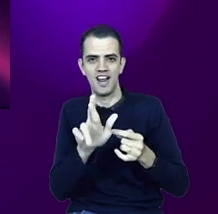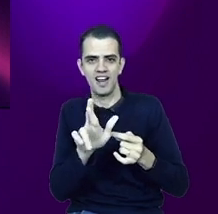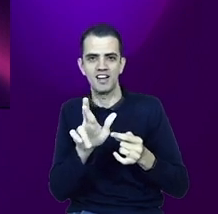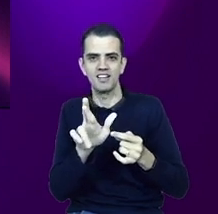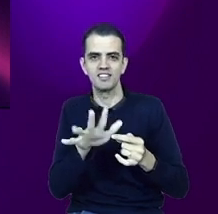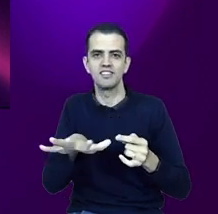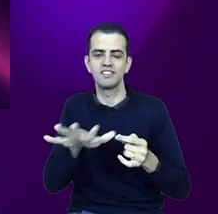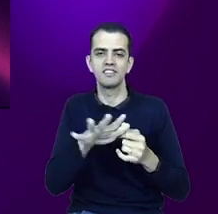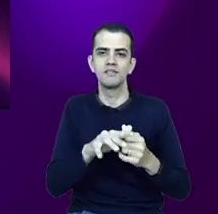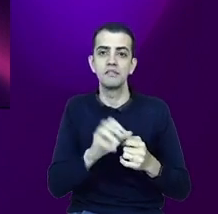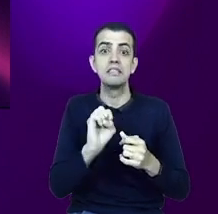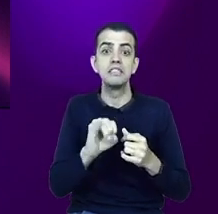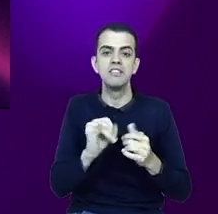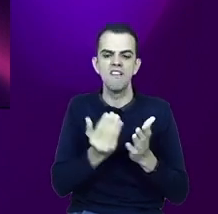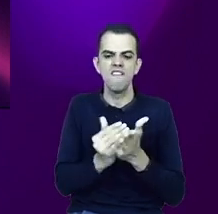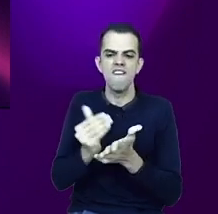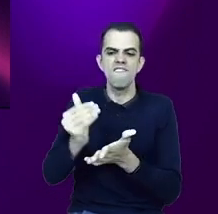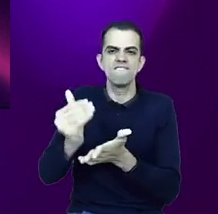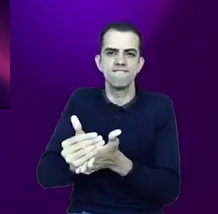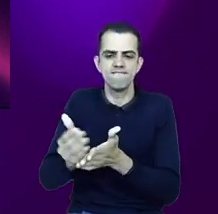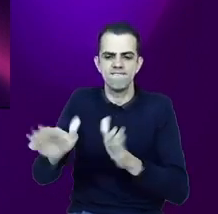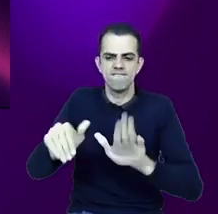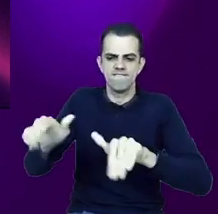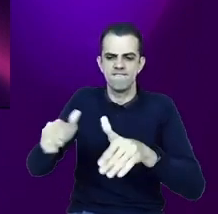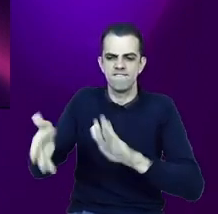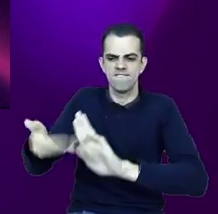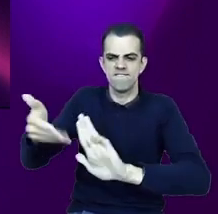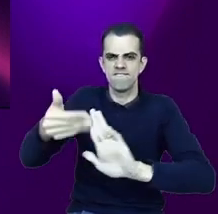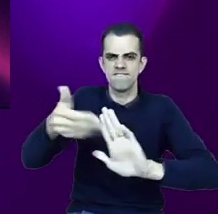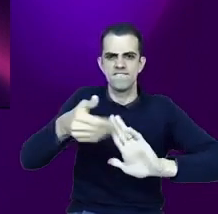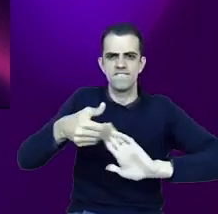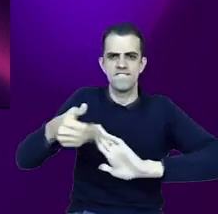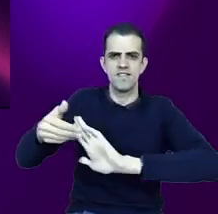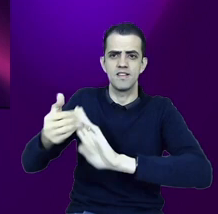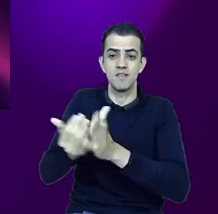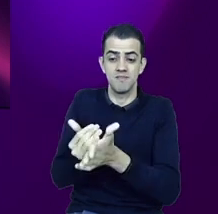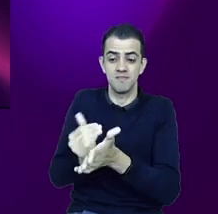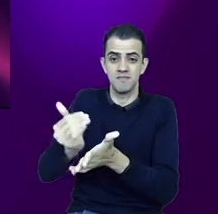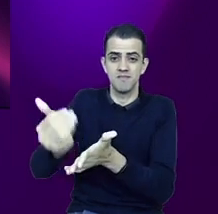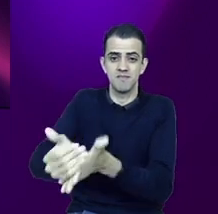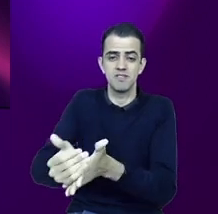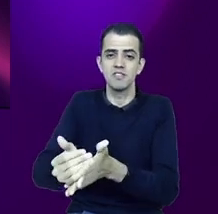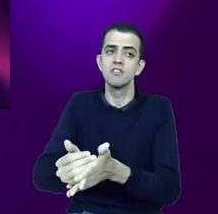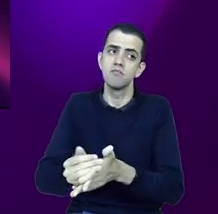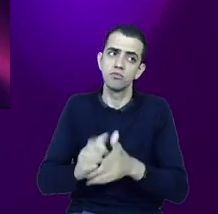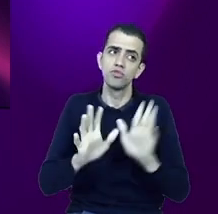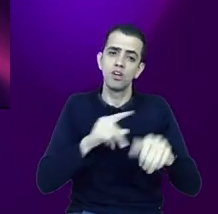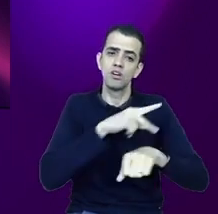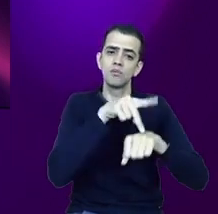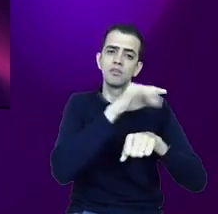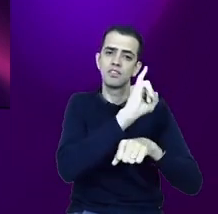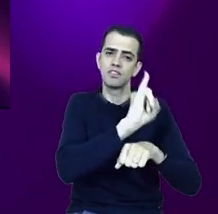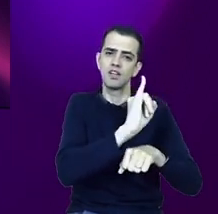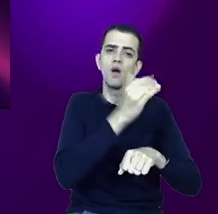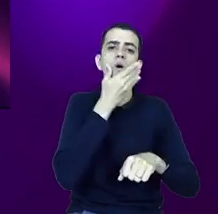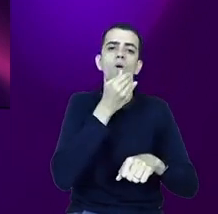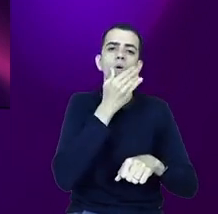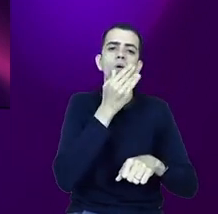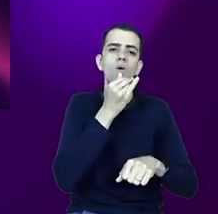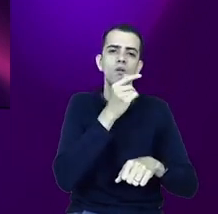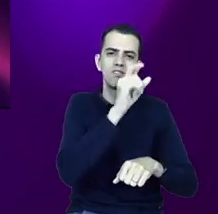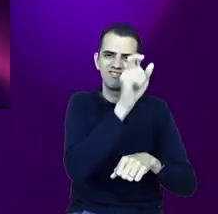tem estudos, né, como o de Lorenzo Bello, desse pesquisador italiano, que comprovam um benefício independente